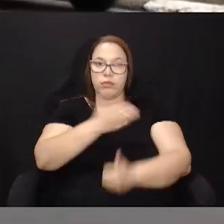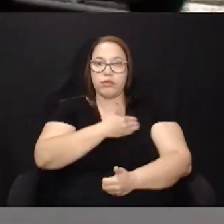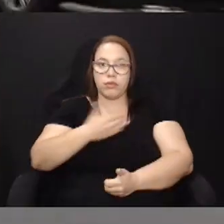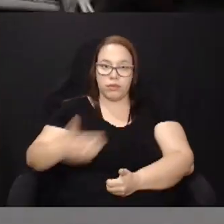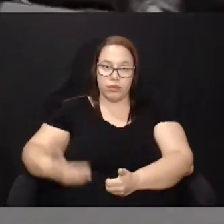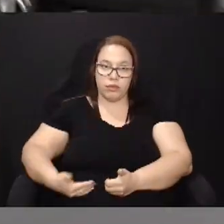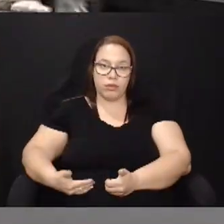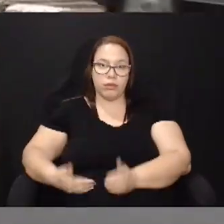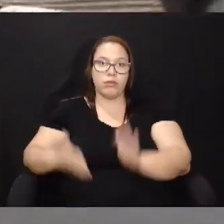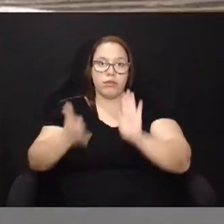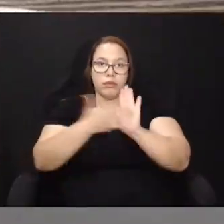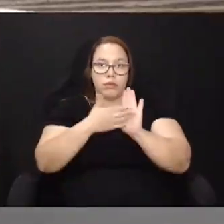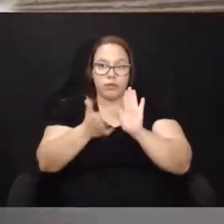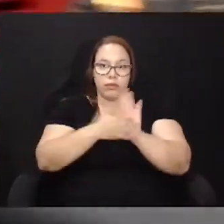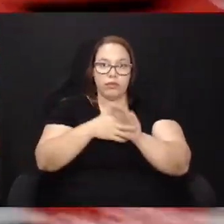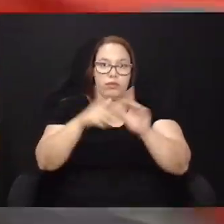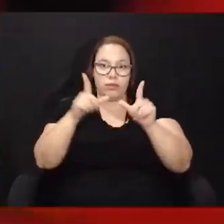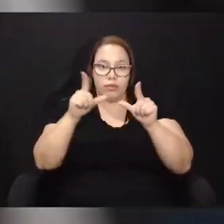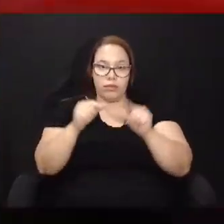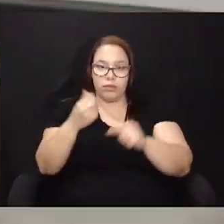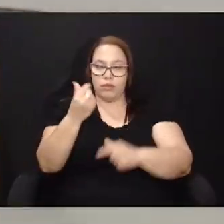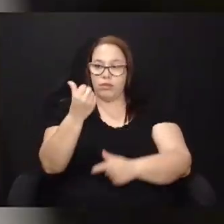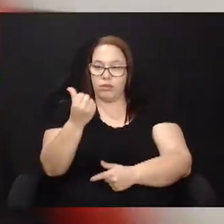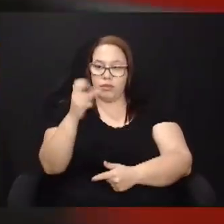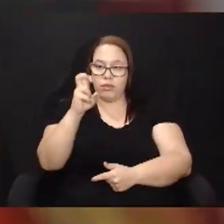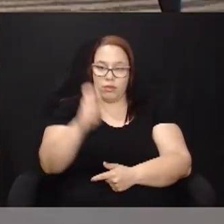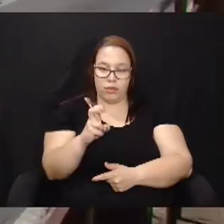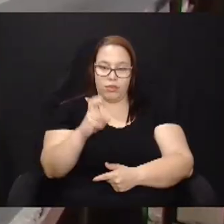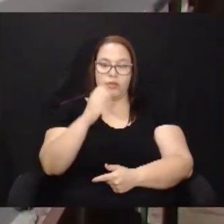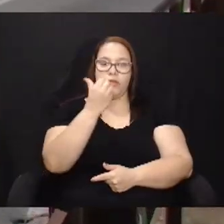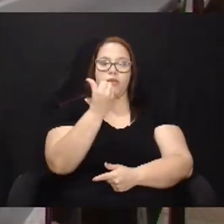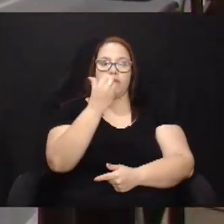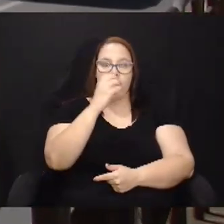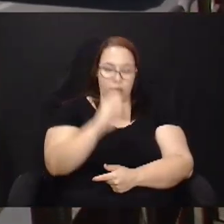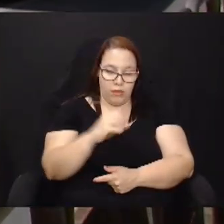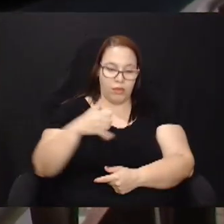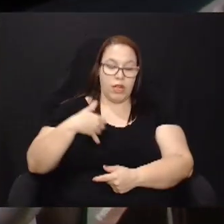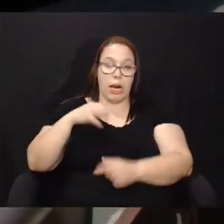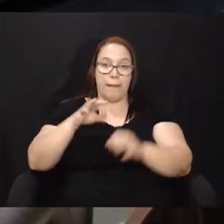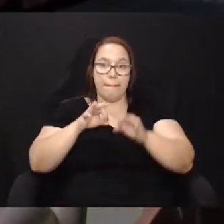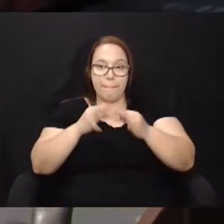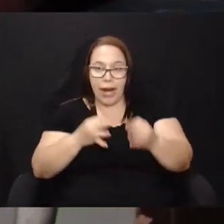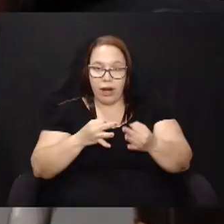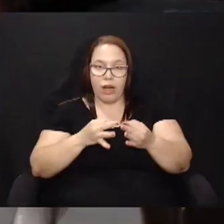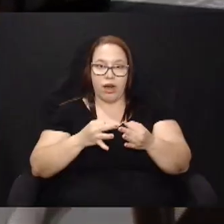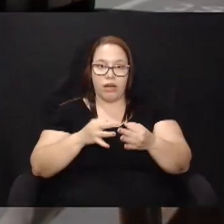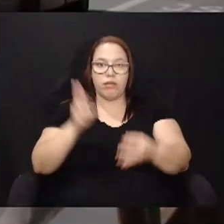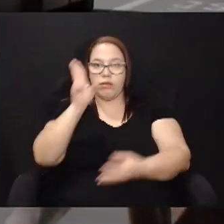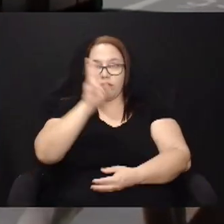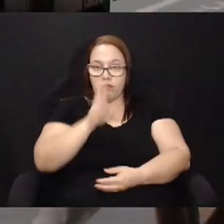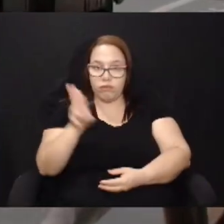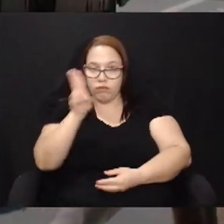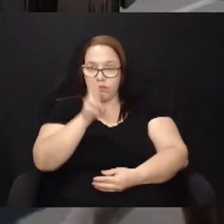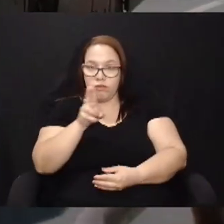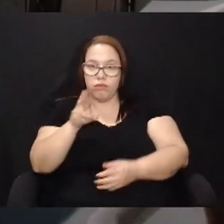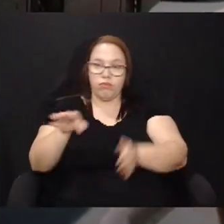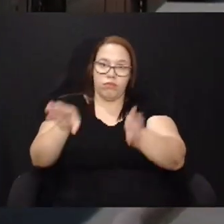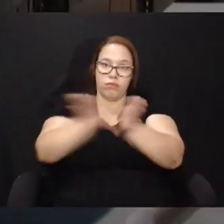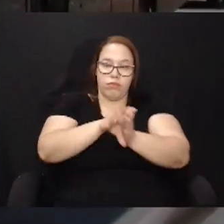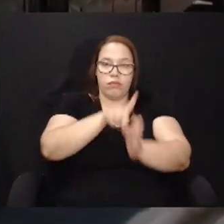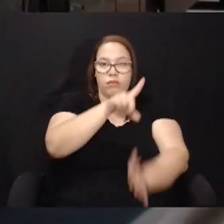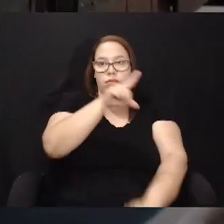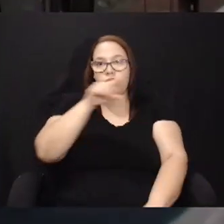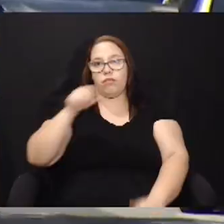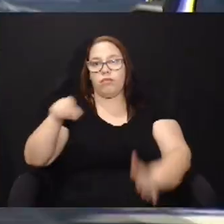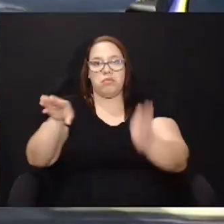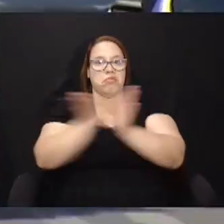proposta reduz de 65 para 60 anos a idade mínima para que usuários possam embarcar e desembarcar por qualquer porta